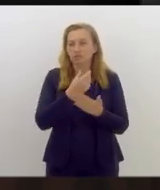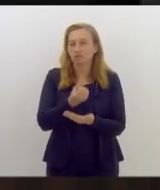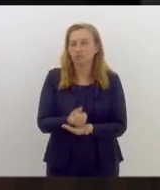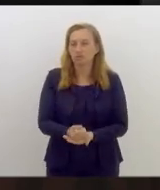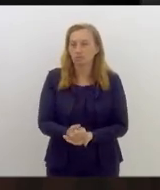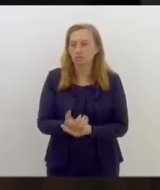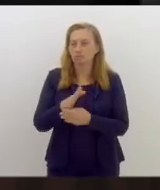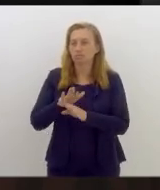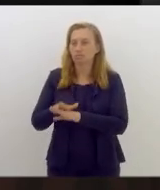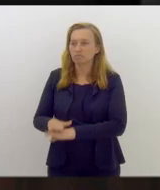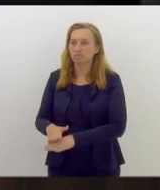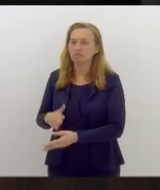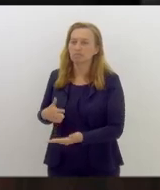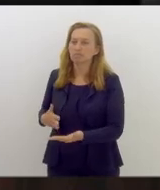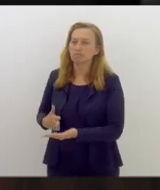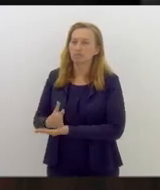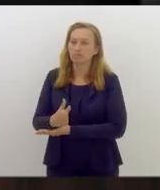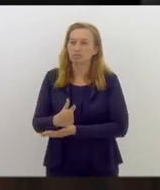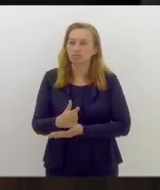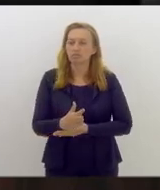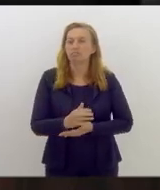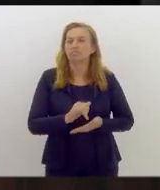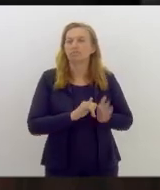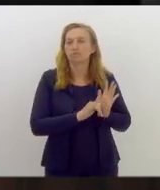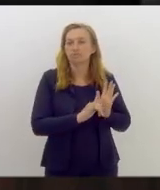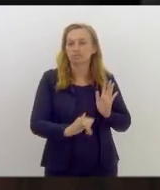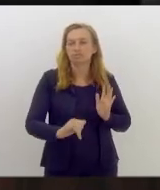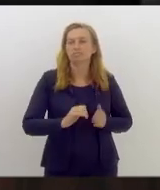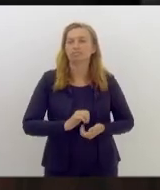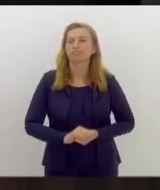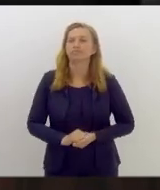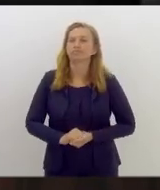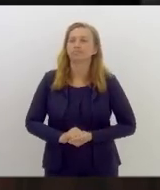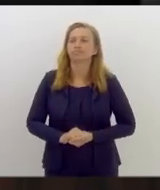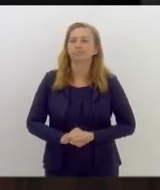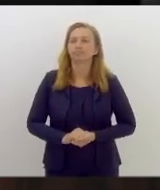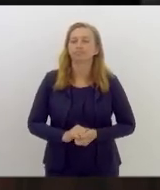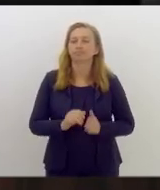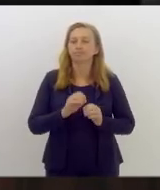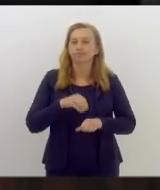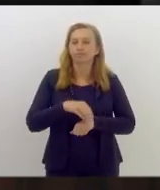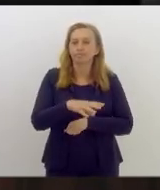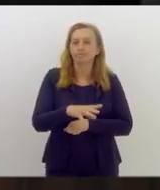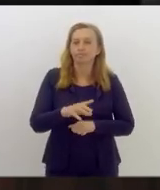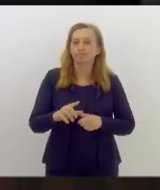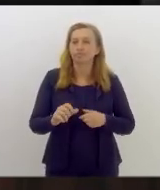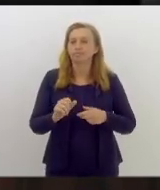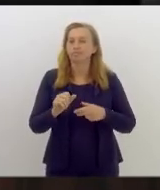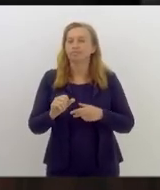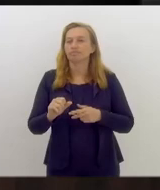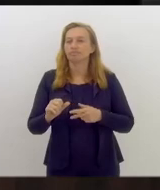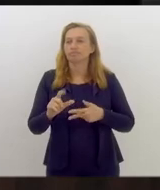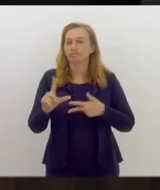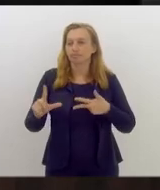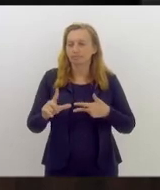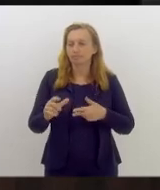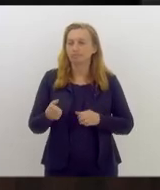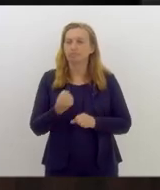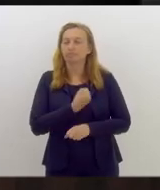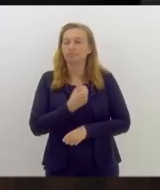votação. Senhores que aprovam, permaneçam como estão, aprovado, vai à promulgação. Indicação legislativa